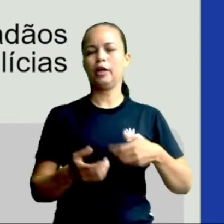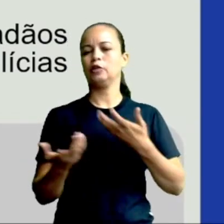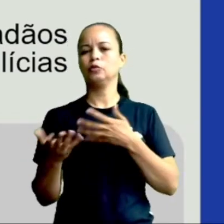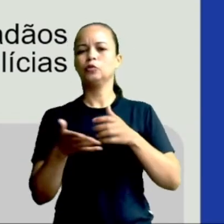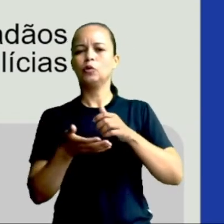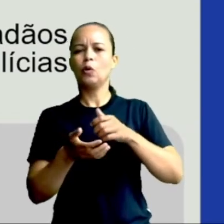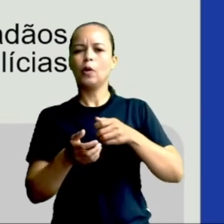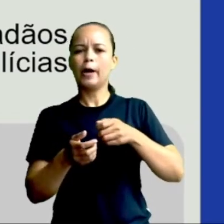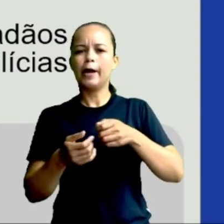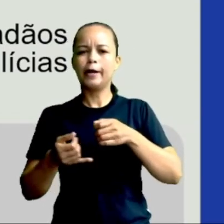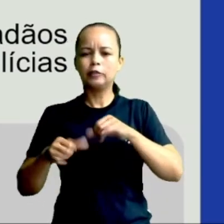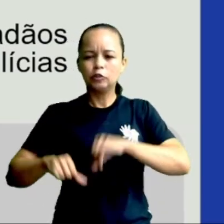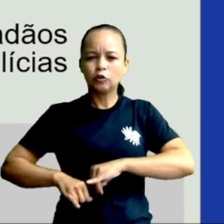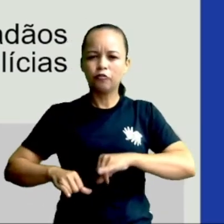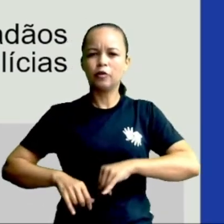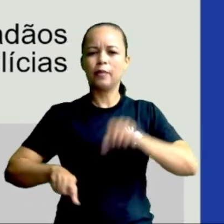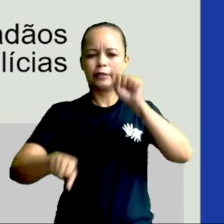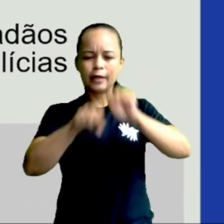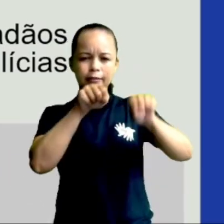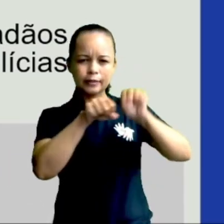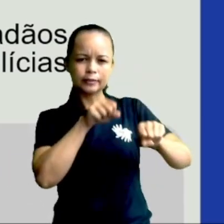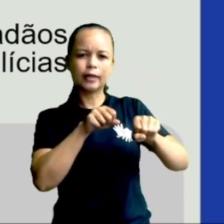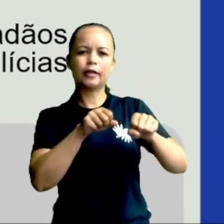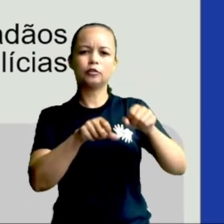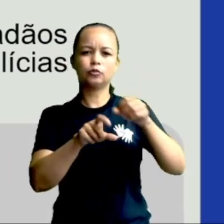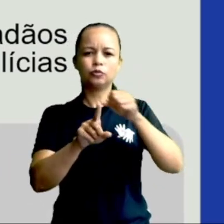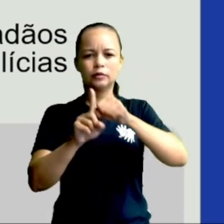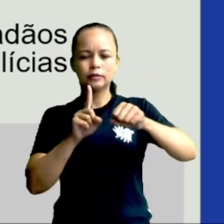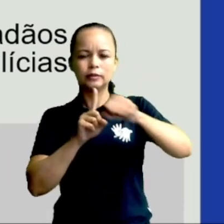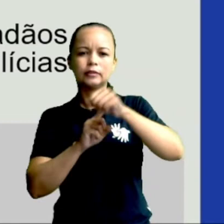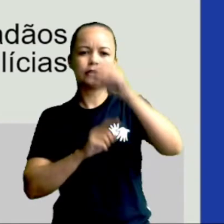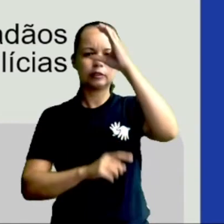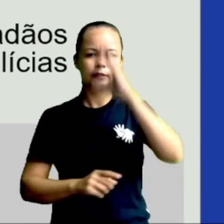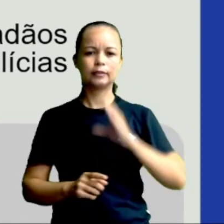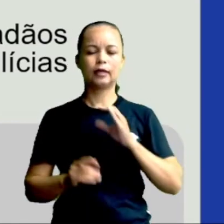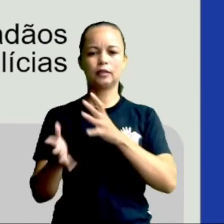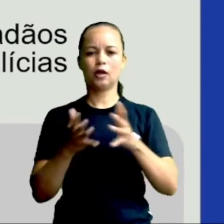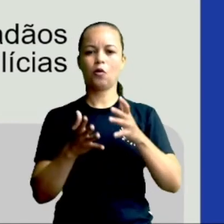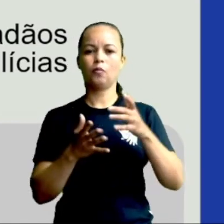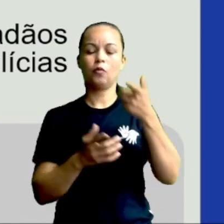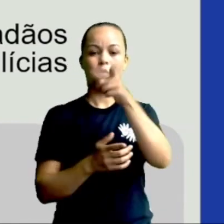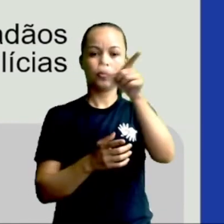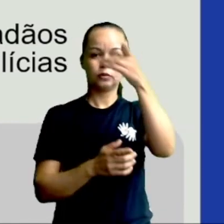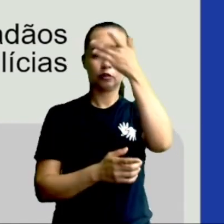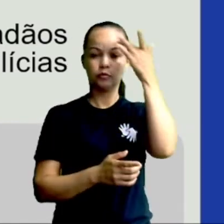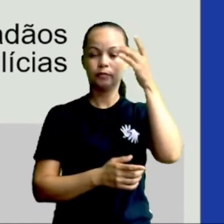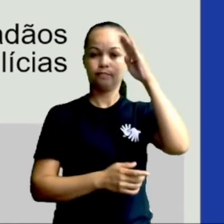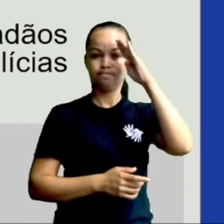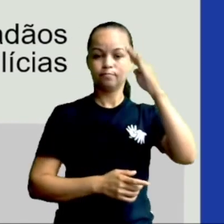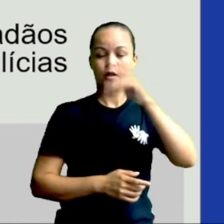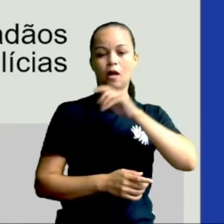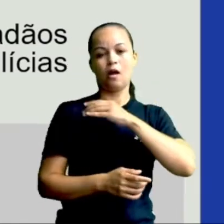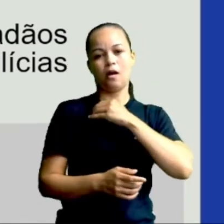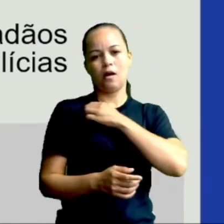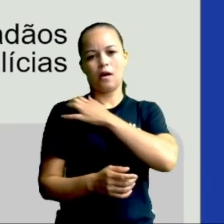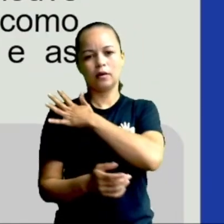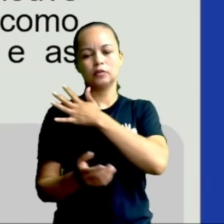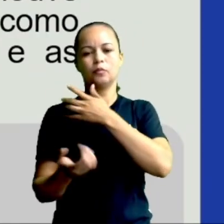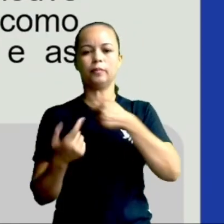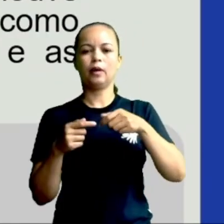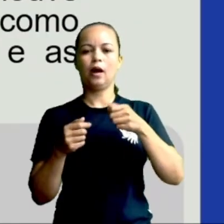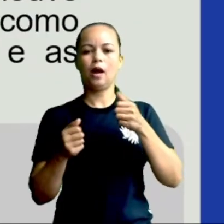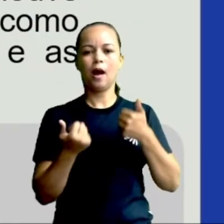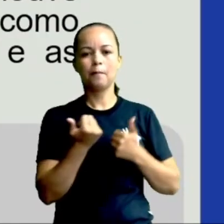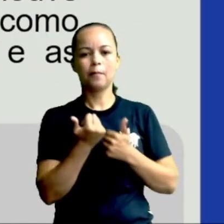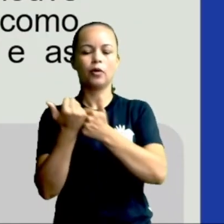sequestros, tortura, assassinato de cidadãos por agentes governamentais ou por milícias apoiadas pelo